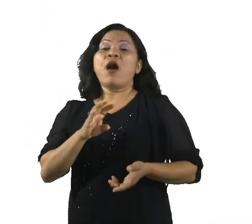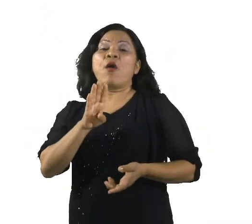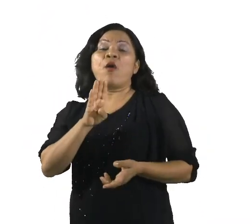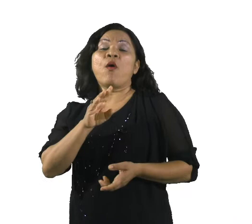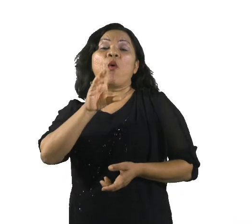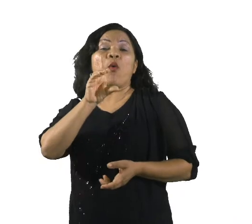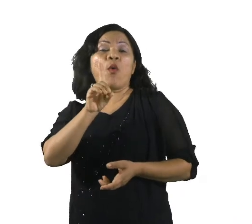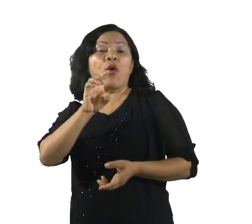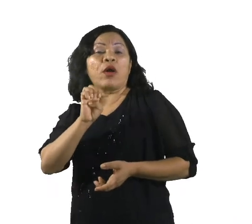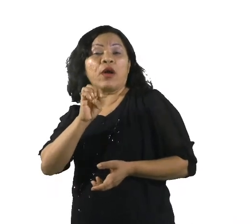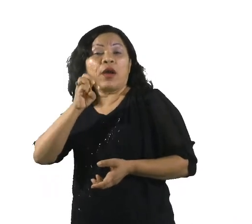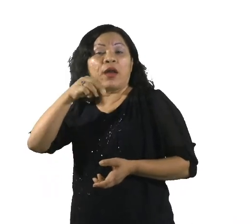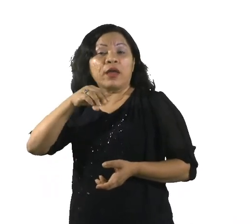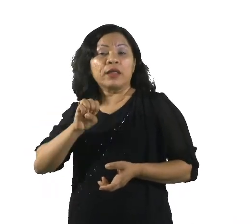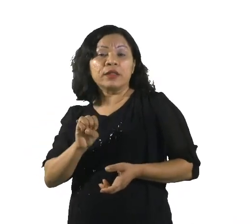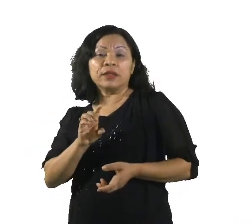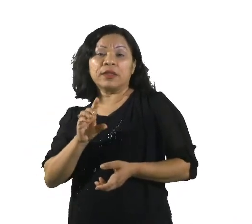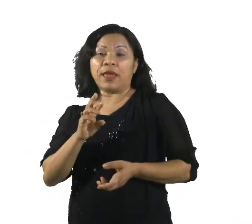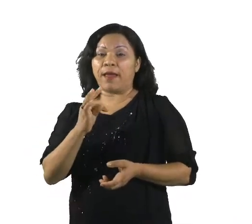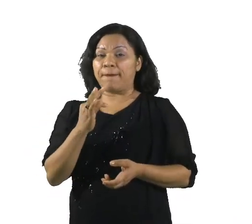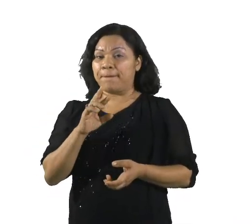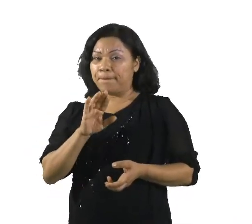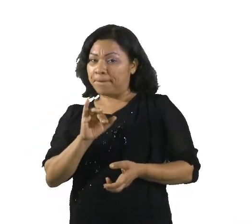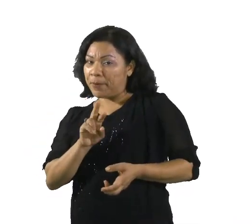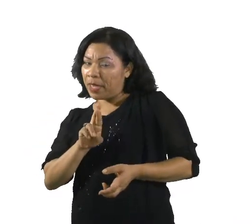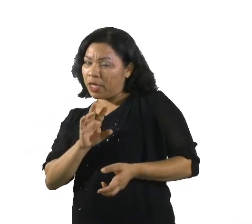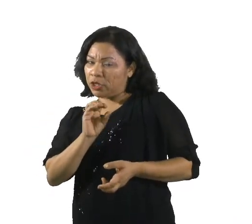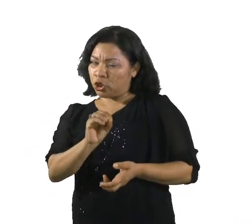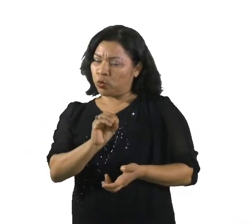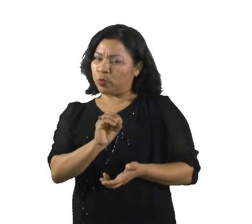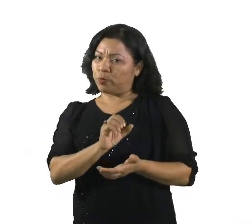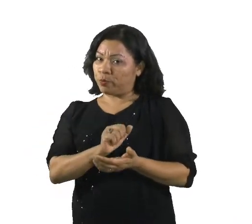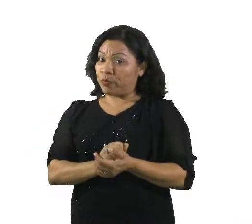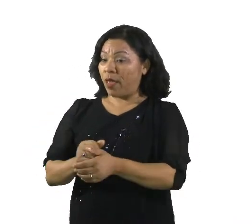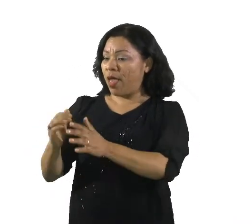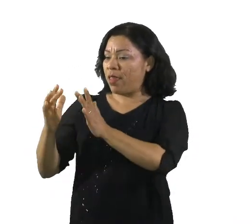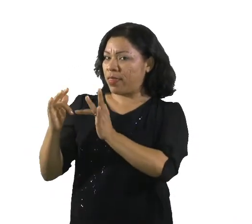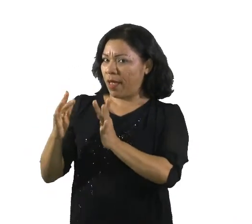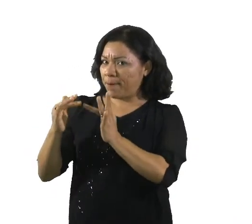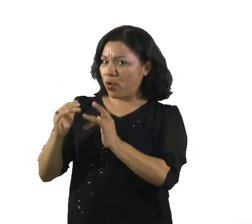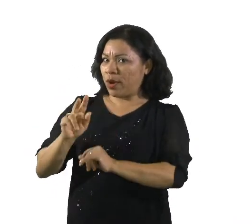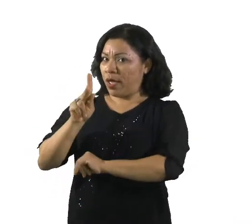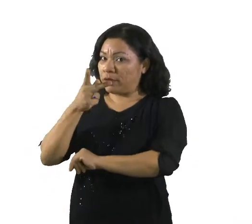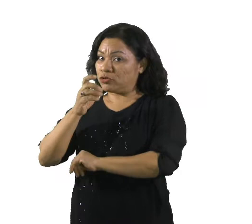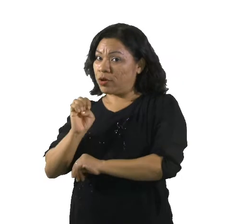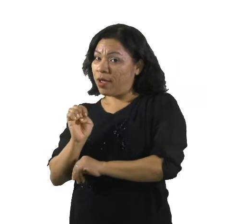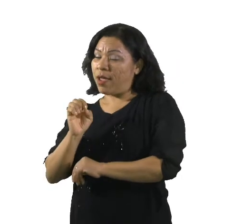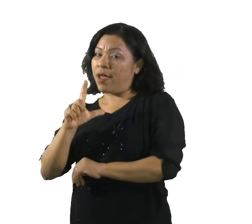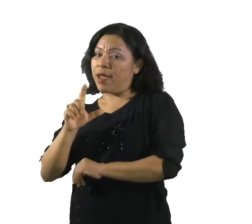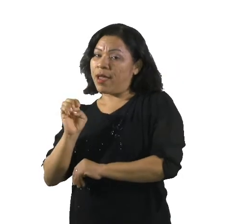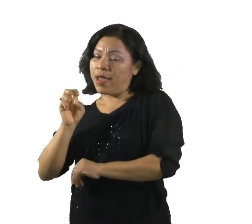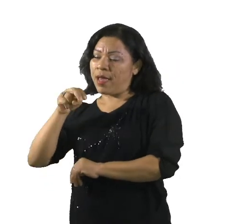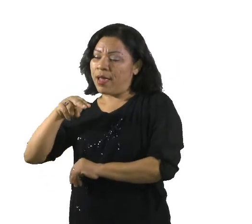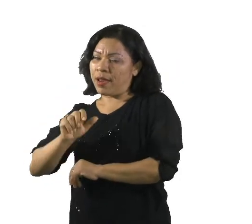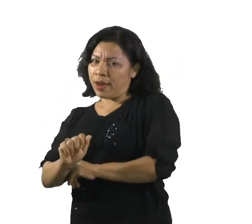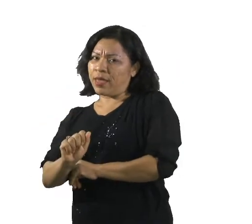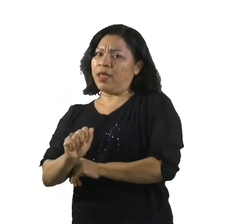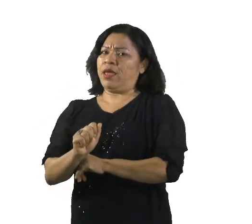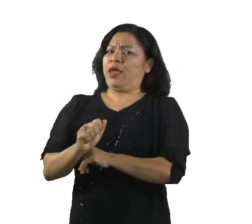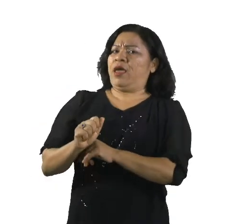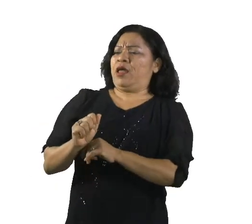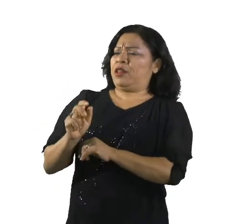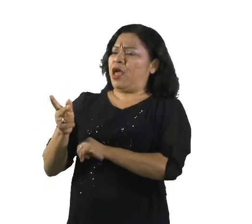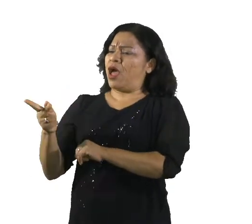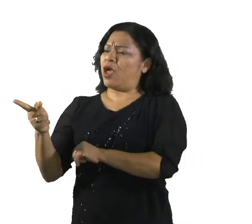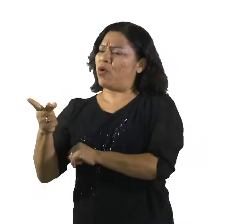Demétrio era o ex-namorado de Helena, a sua melhor amiga, e que esta ainda amava Demétrio e,